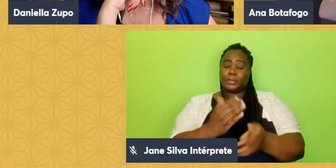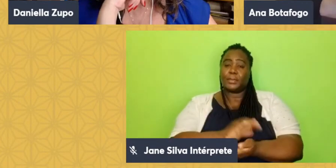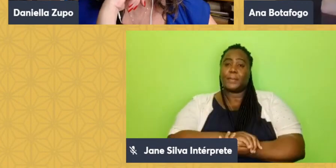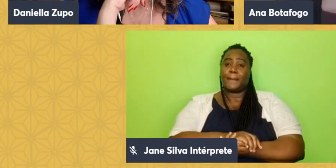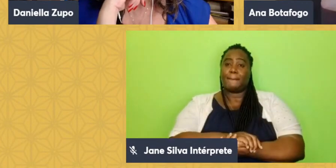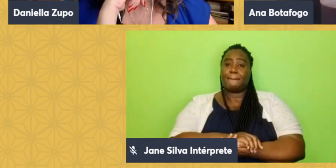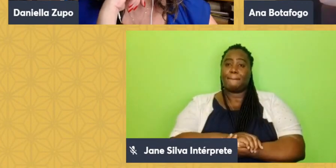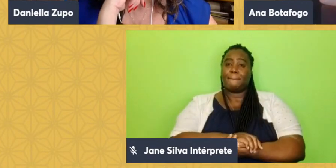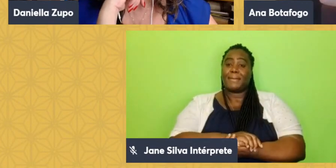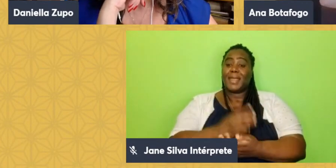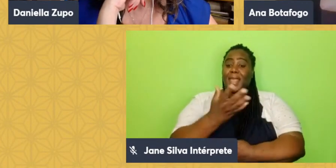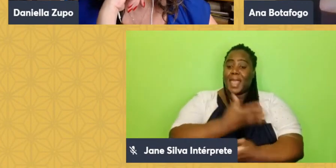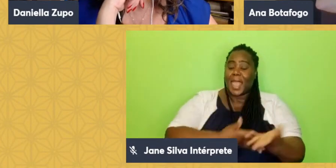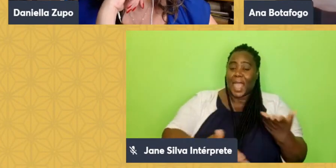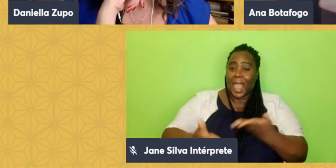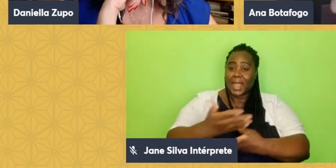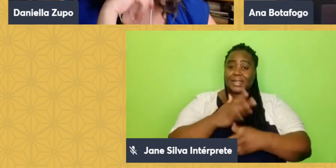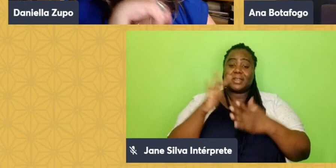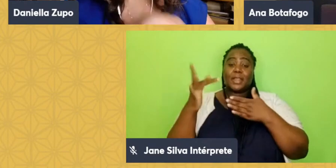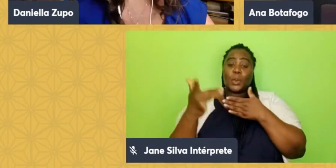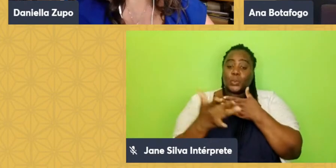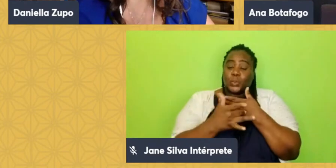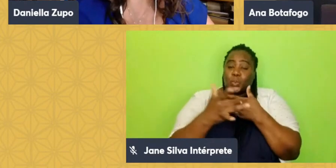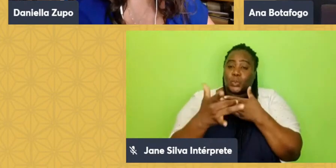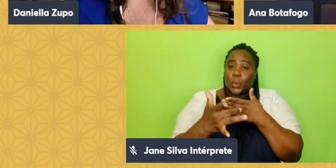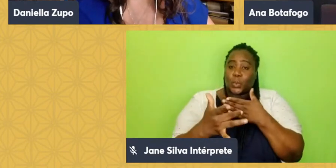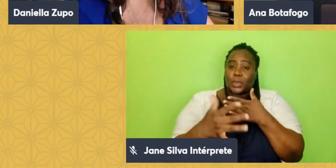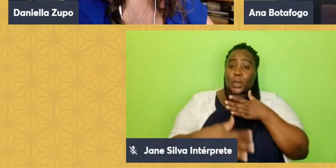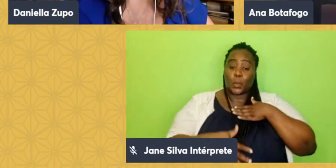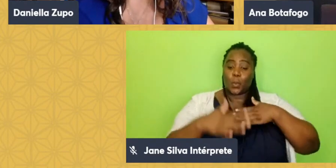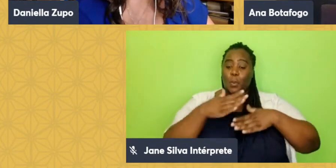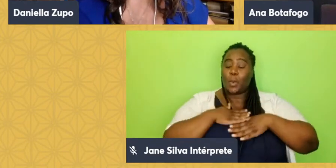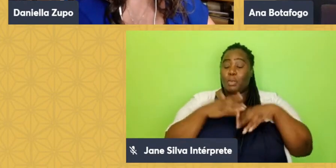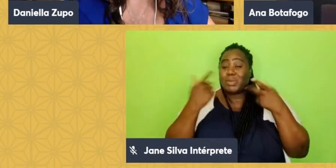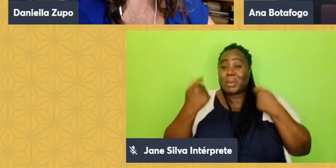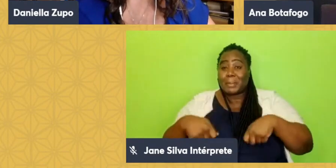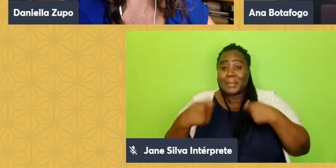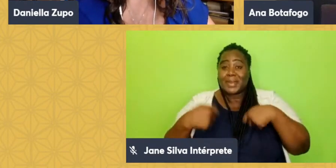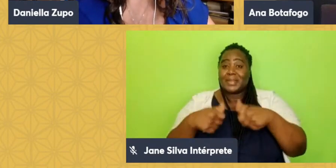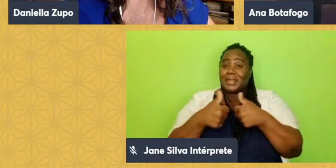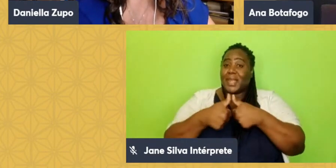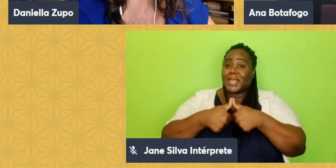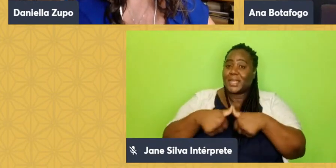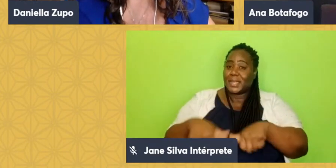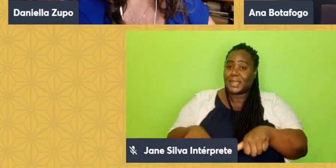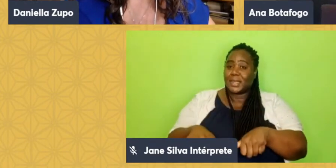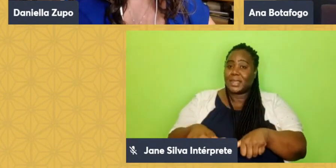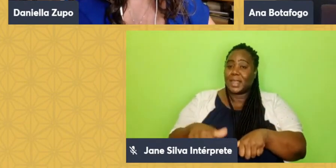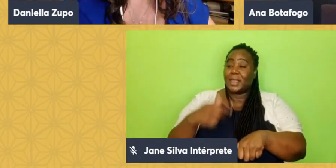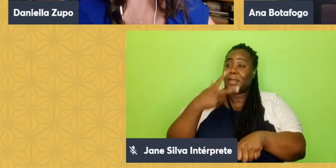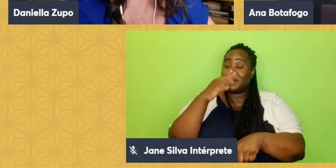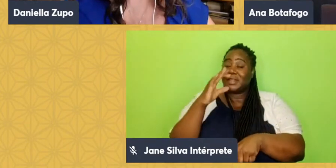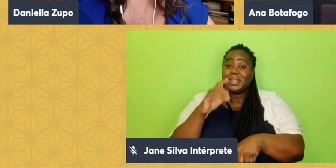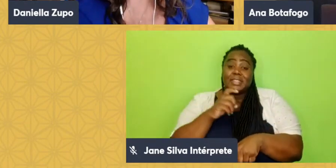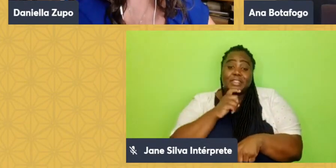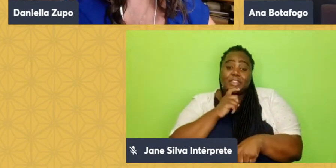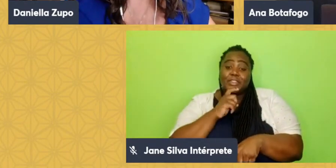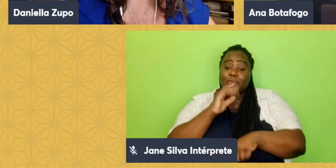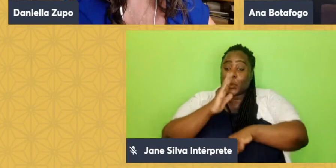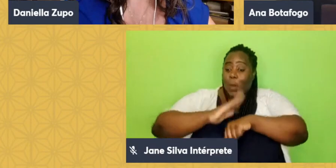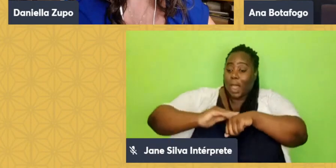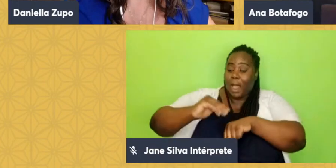essa interação o toque o corpo que precisa estar acalorado